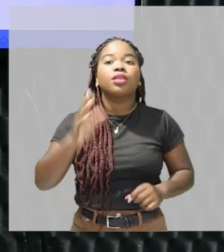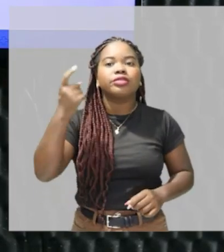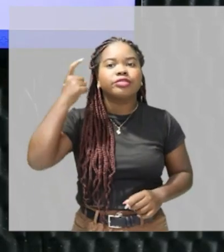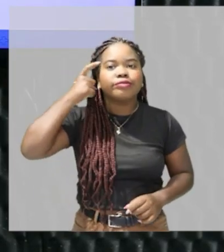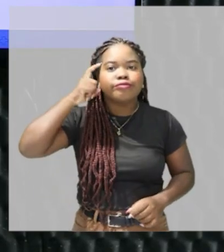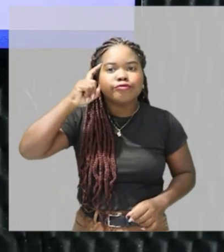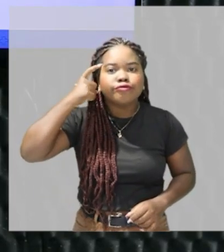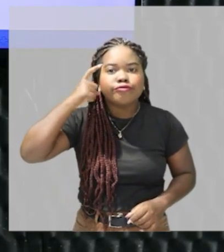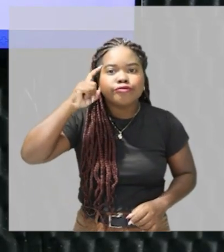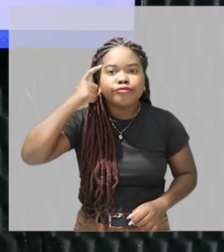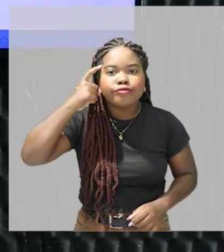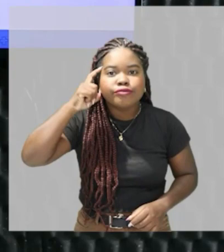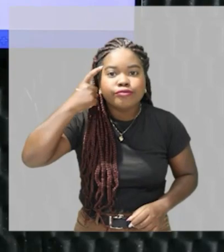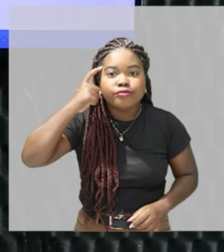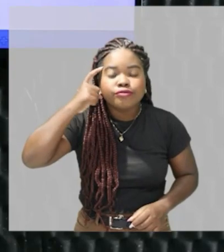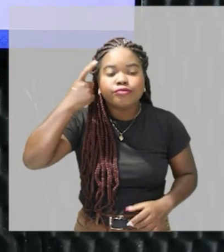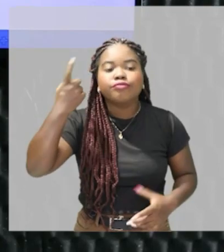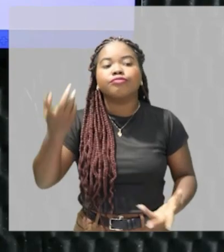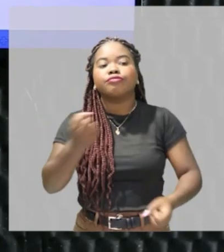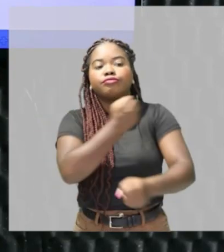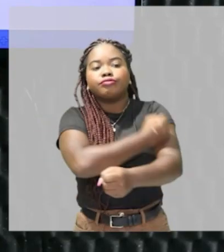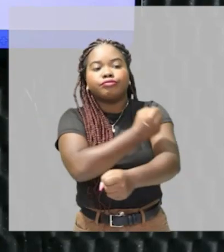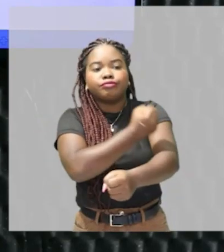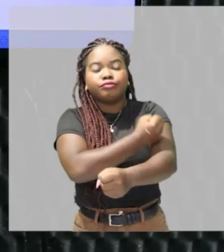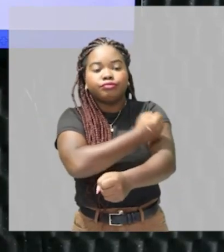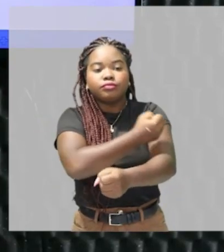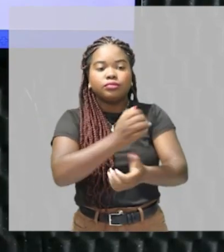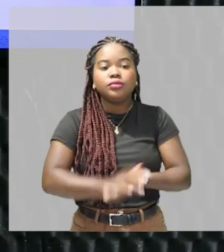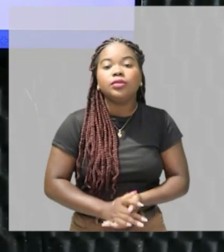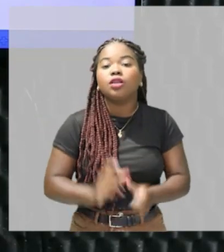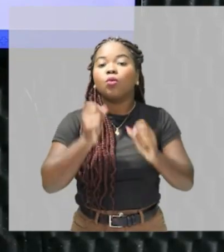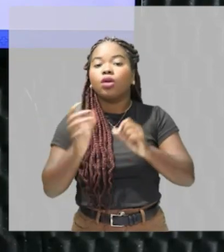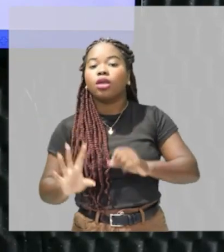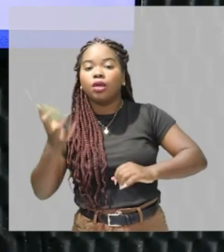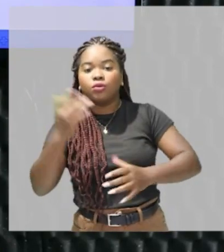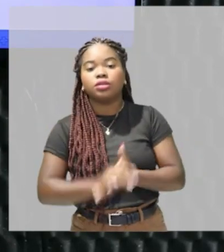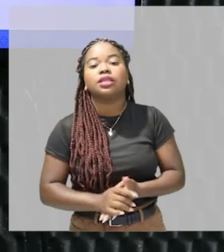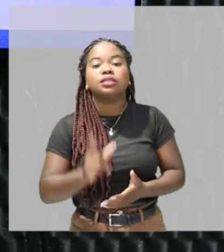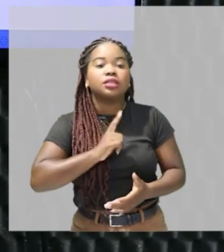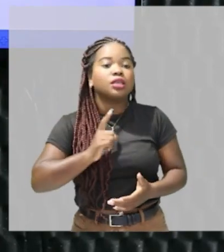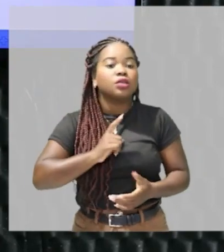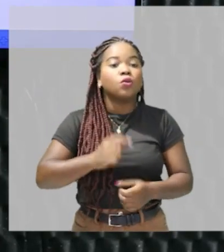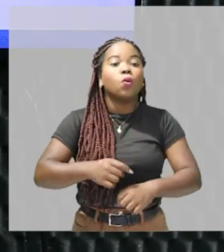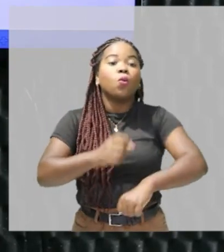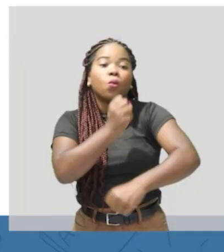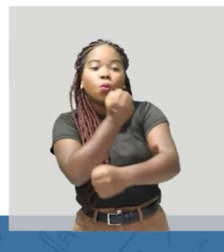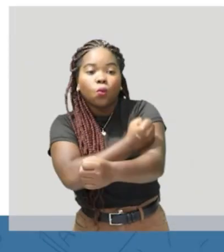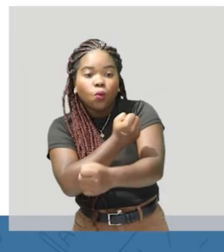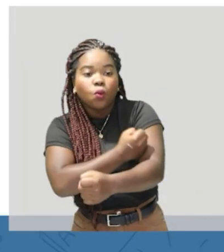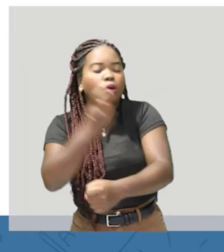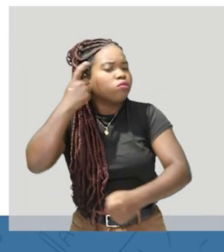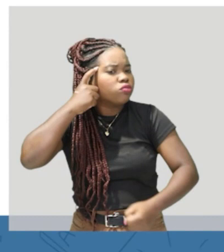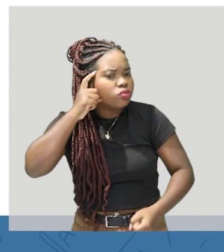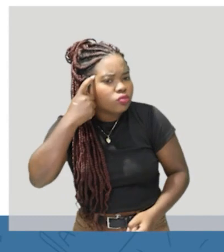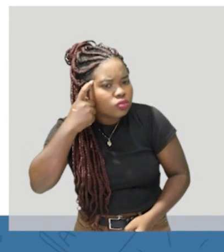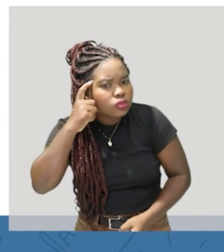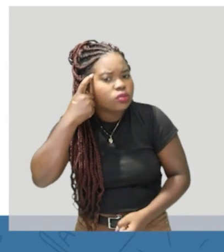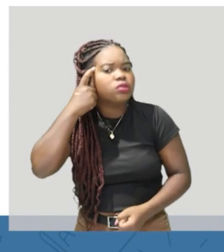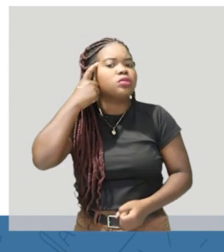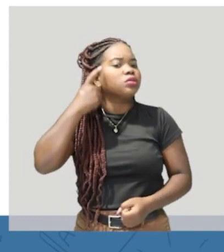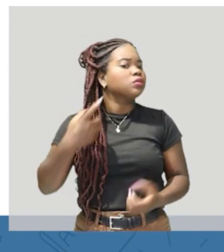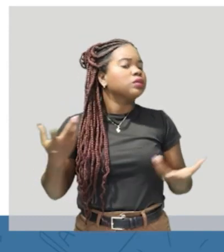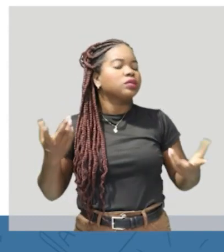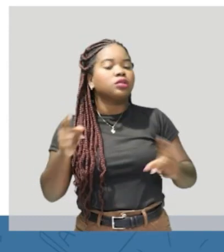vício, como vocês viram no título, nicotina. Então, está falando do vício no cigarro. E ele está chamando a atenção para a tentativa